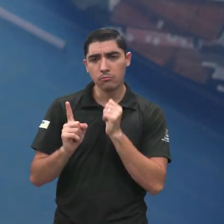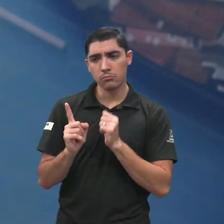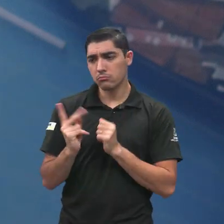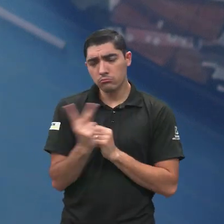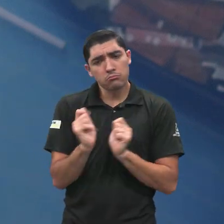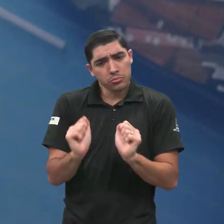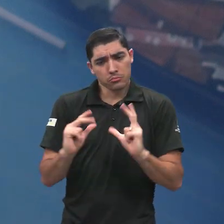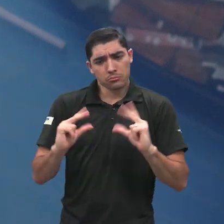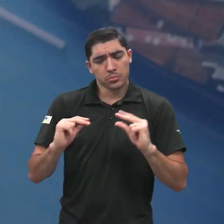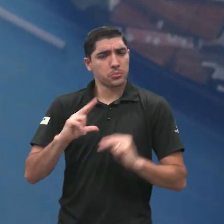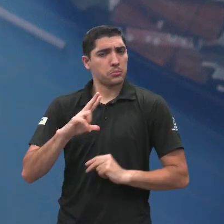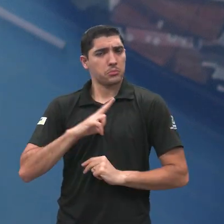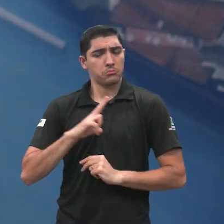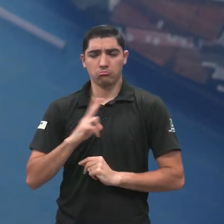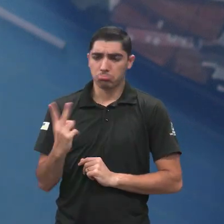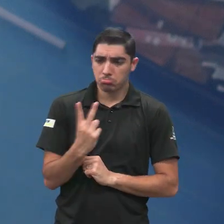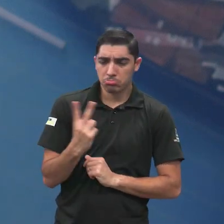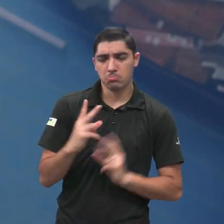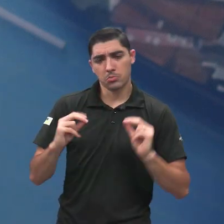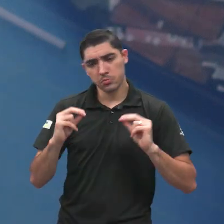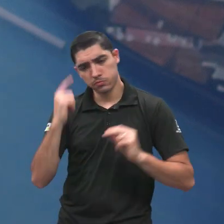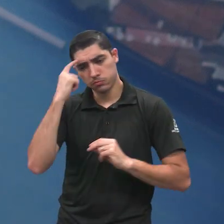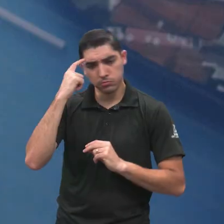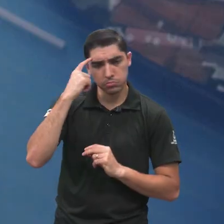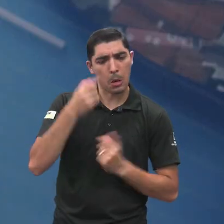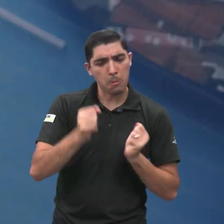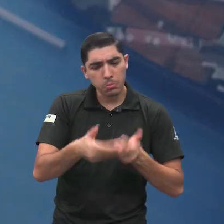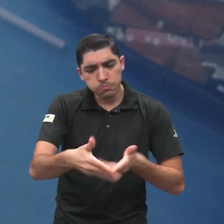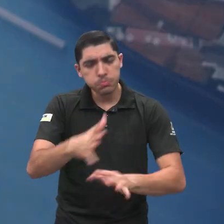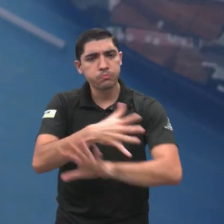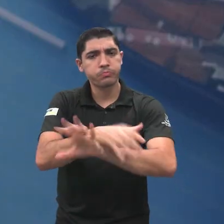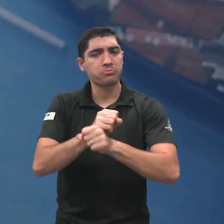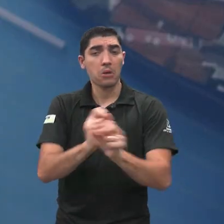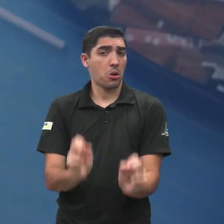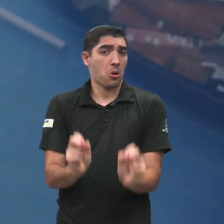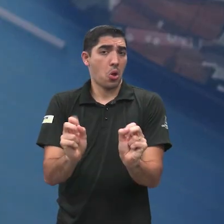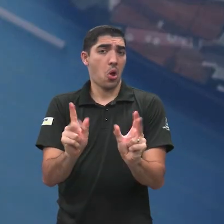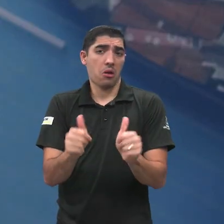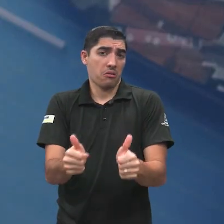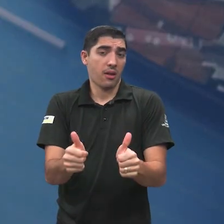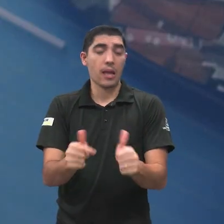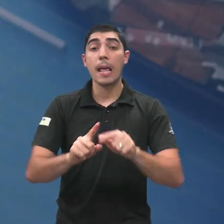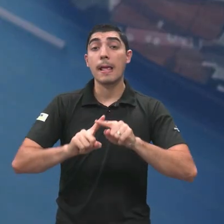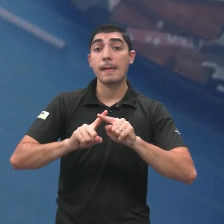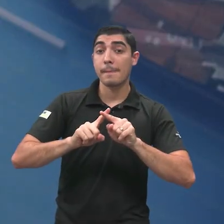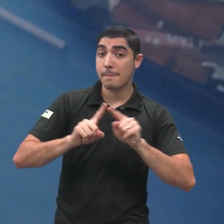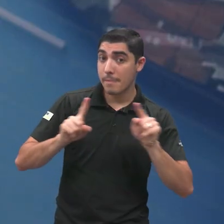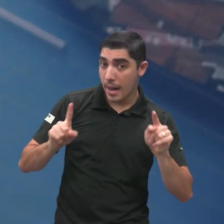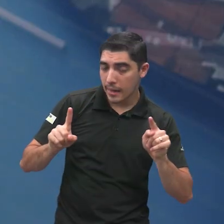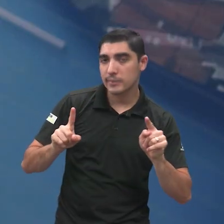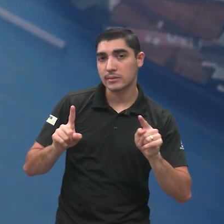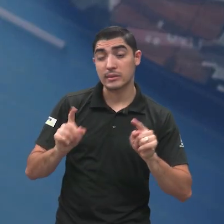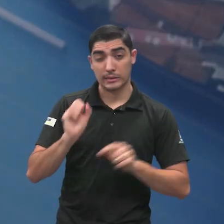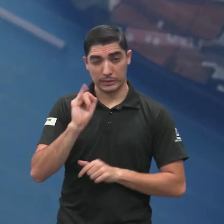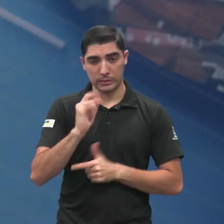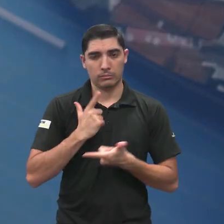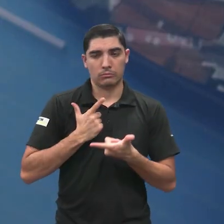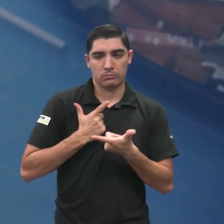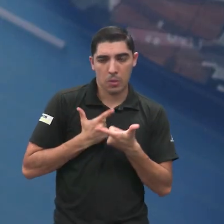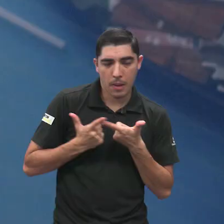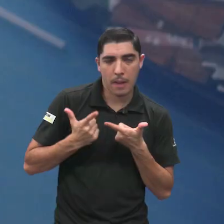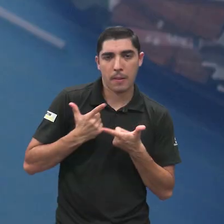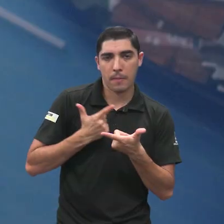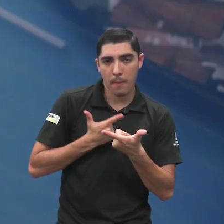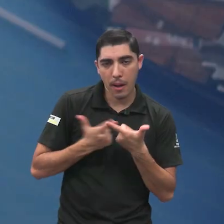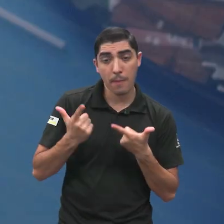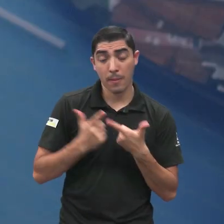mesmos, chegarem no acordo para ir na formatura, tá tudo certo. Mas se há mais algum conflito que eles